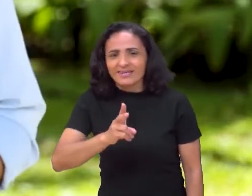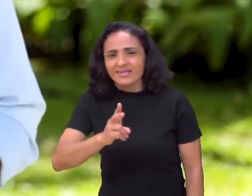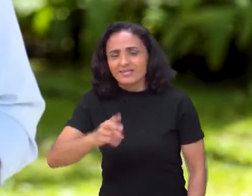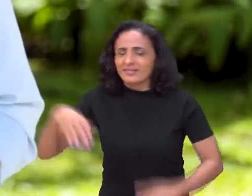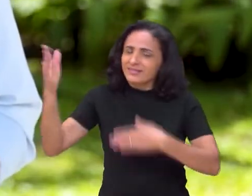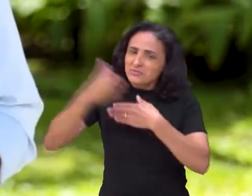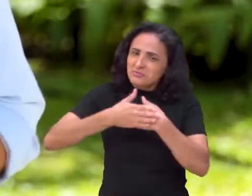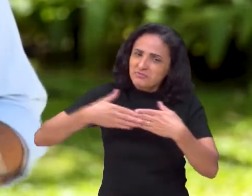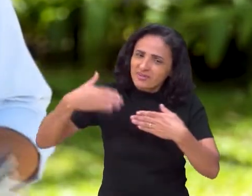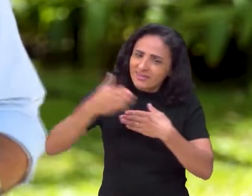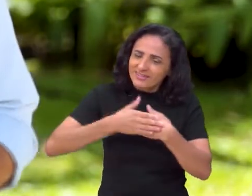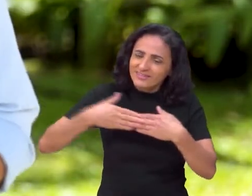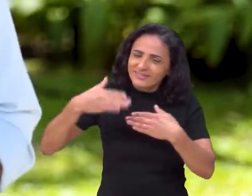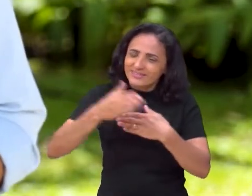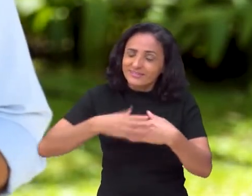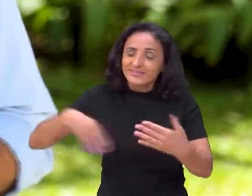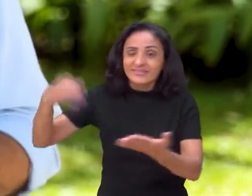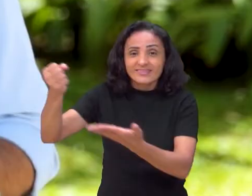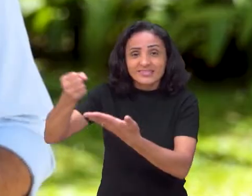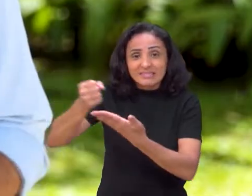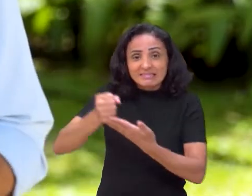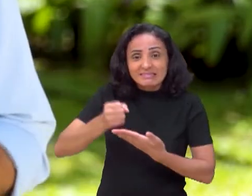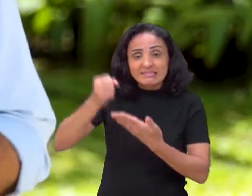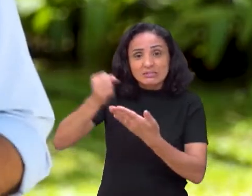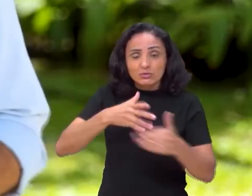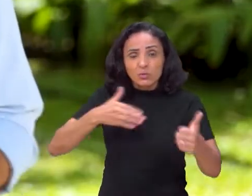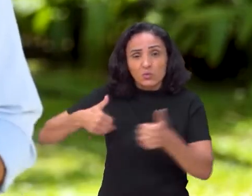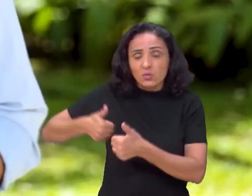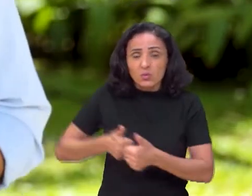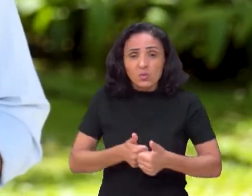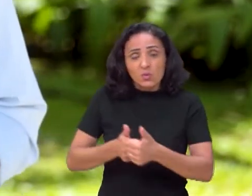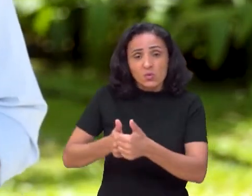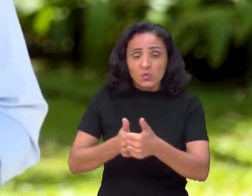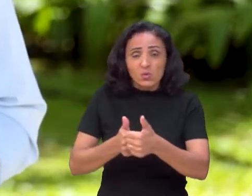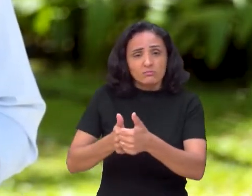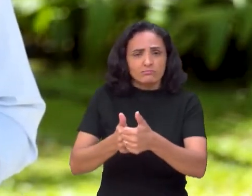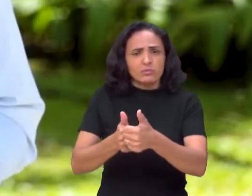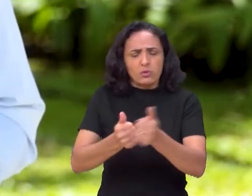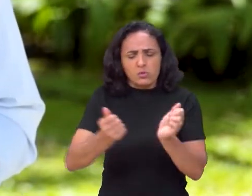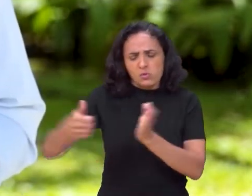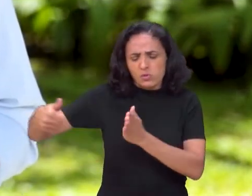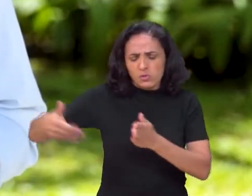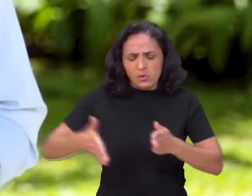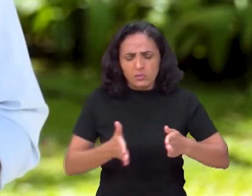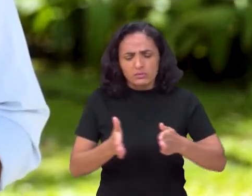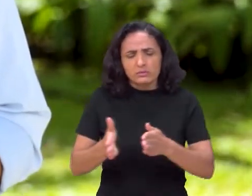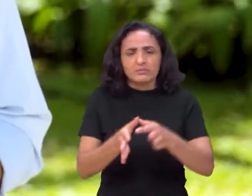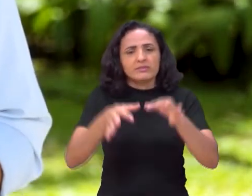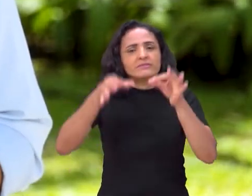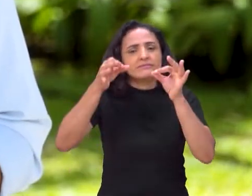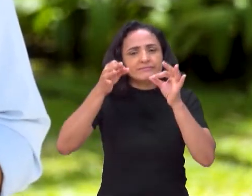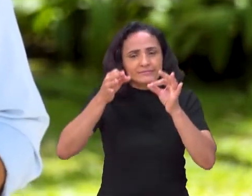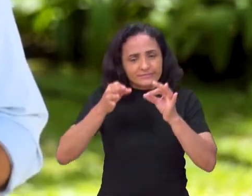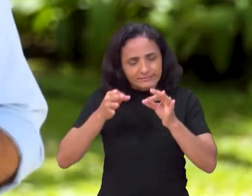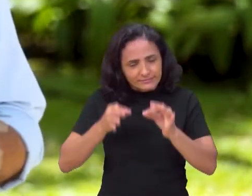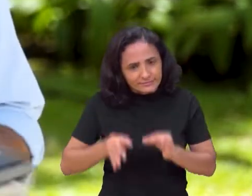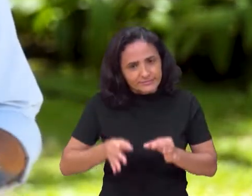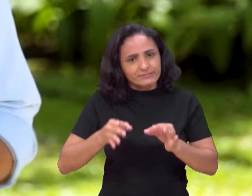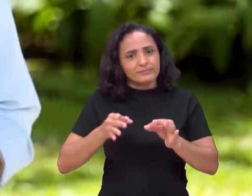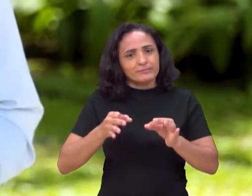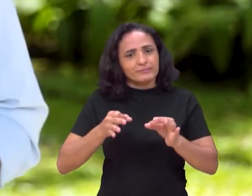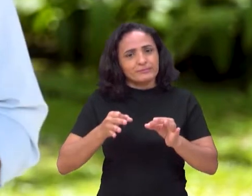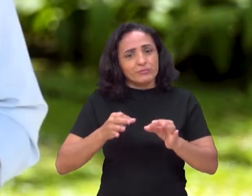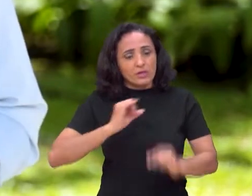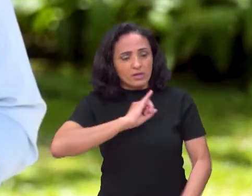consolar, de nos ajudar, de nos guiar, de nos mostrar caminhos a serem seguidos.